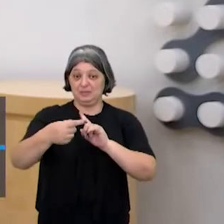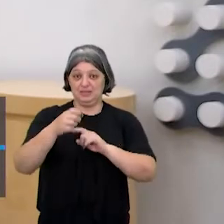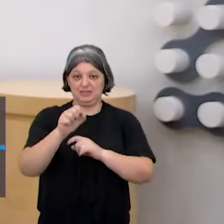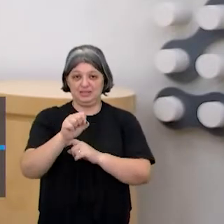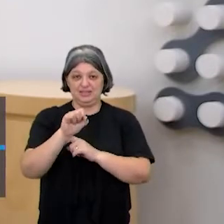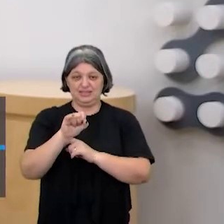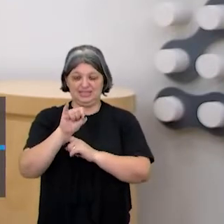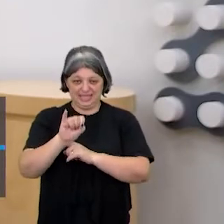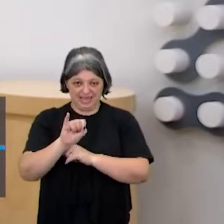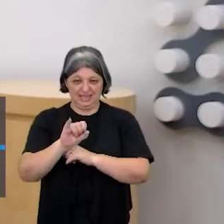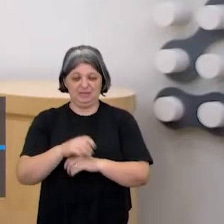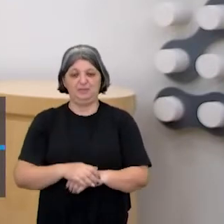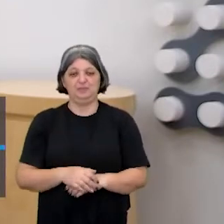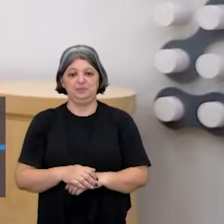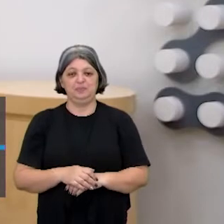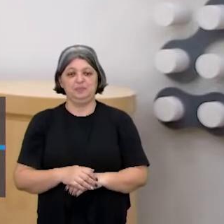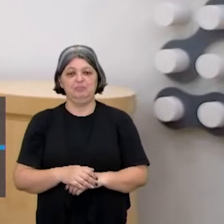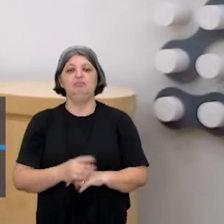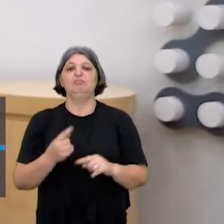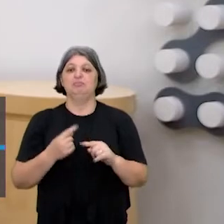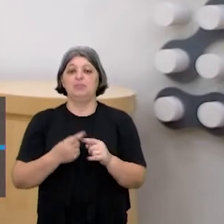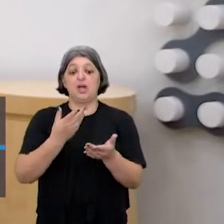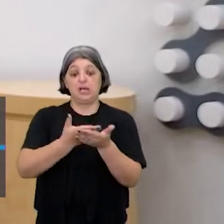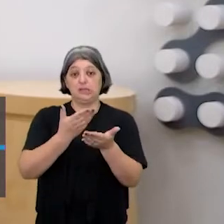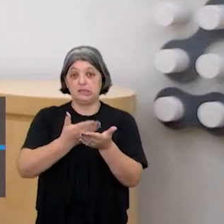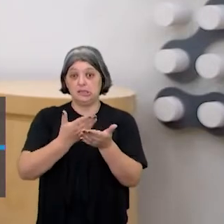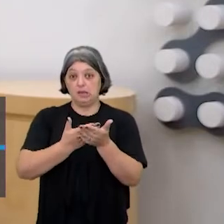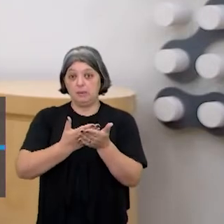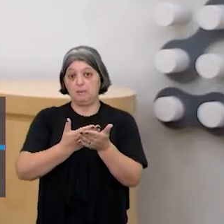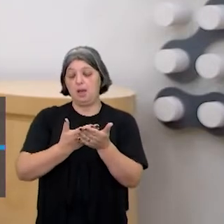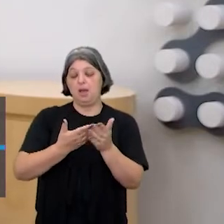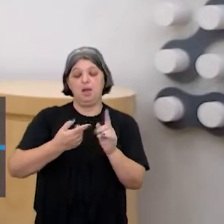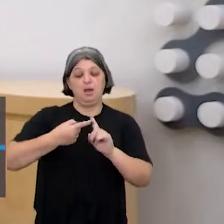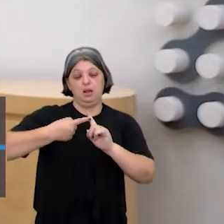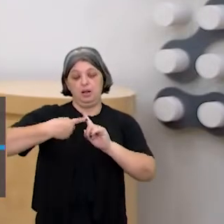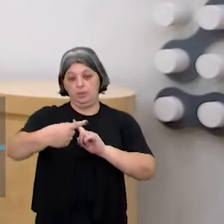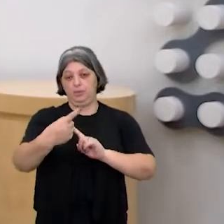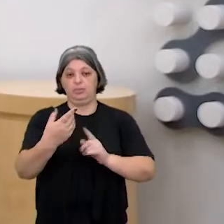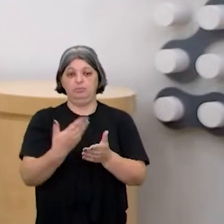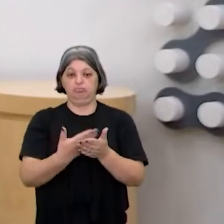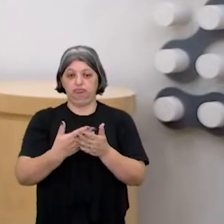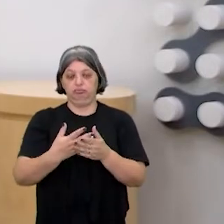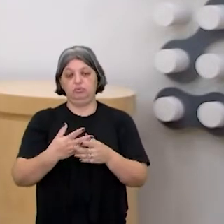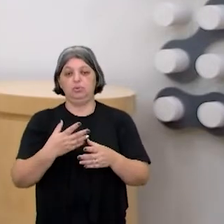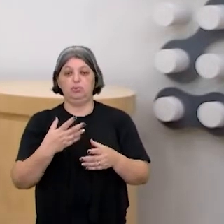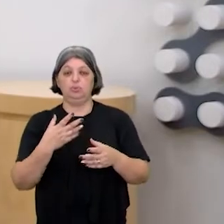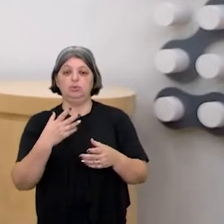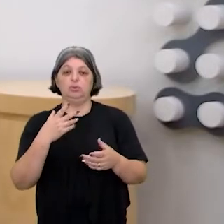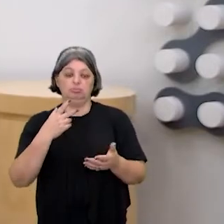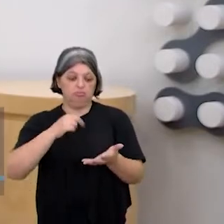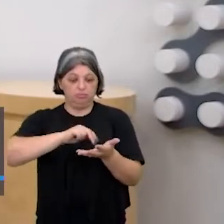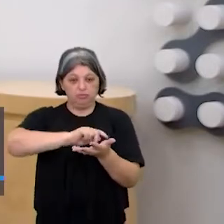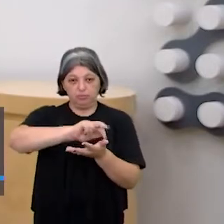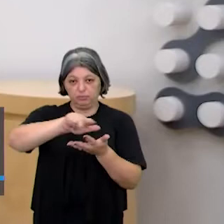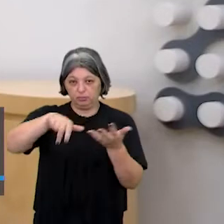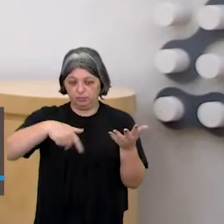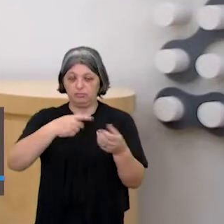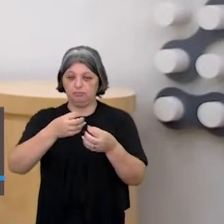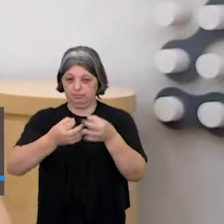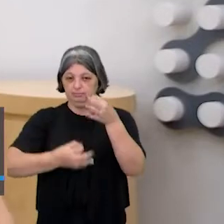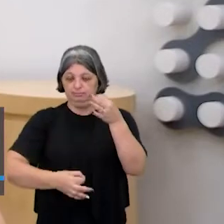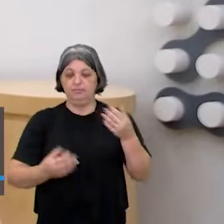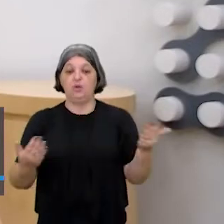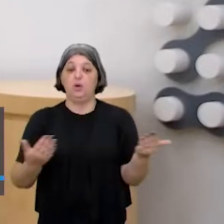sei ou seja é a semana de estudos intensivos hoje a gente vai ver um pouquinho mais a